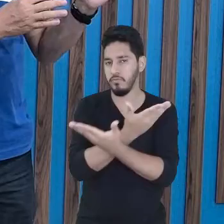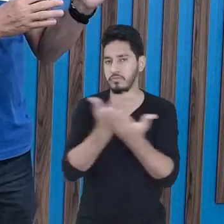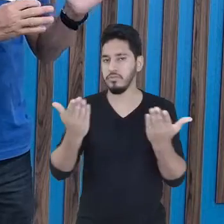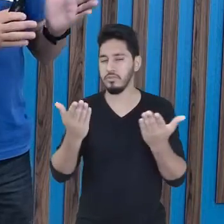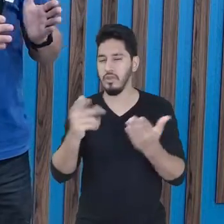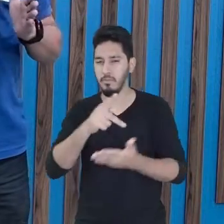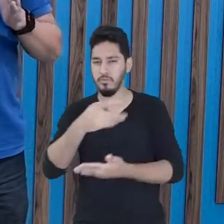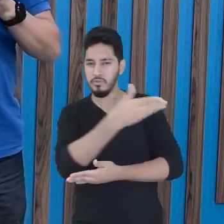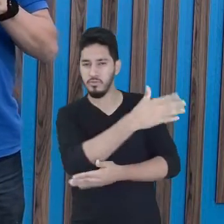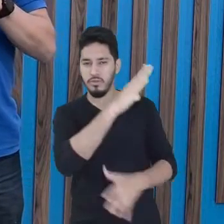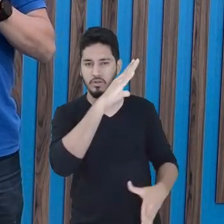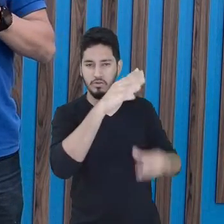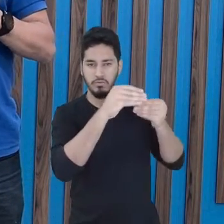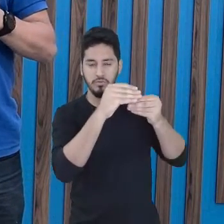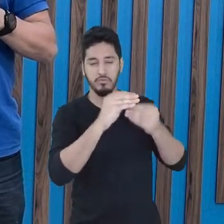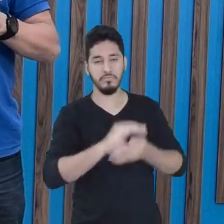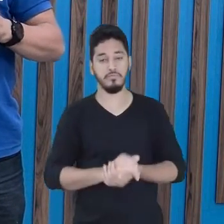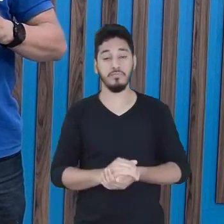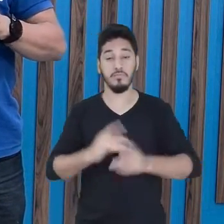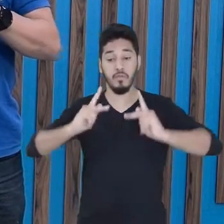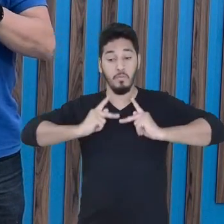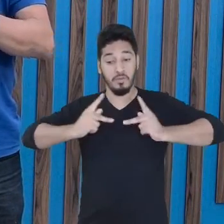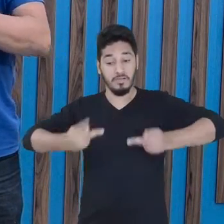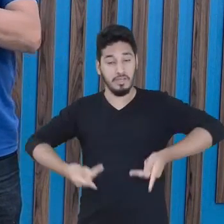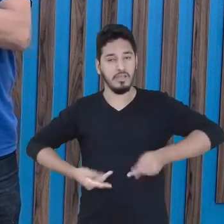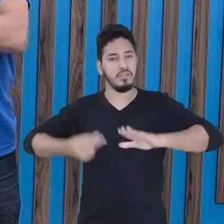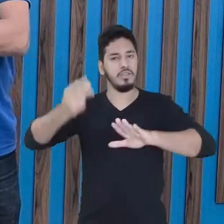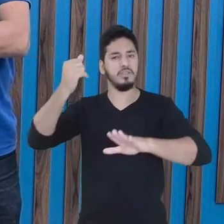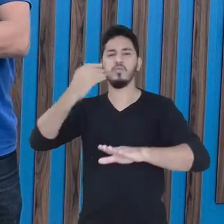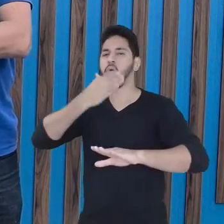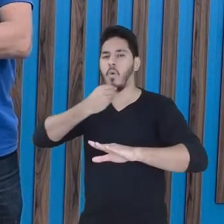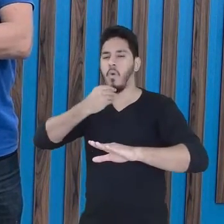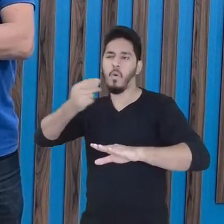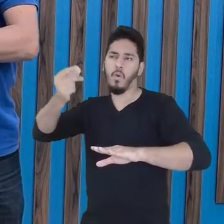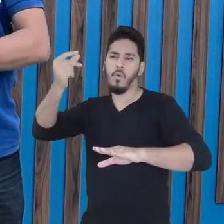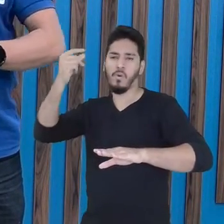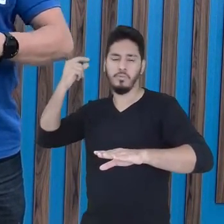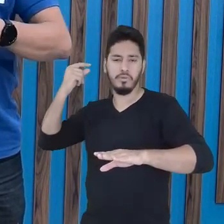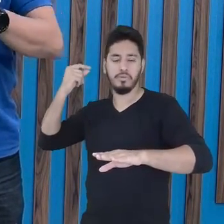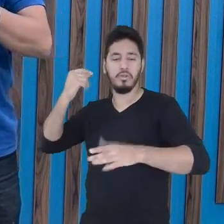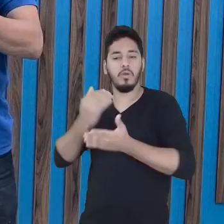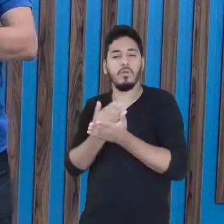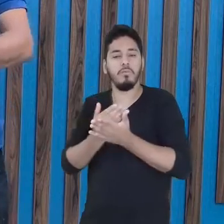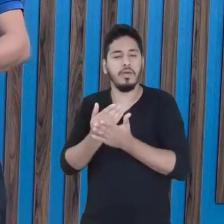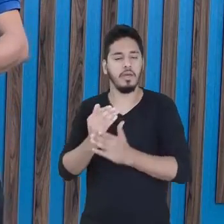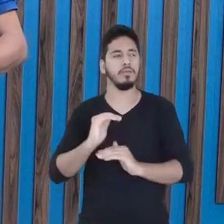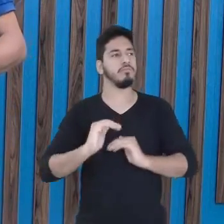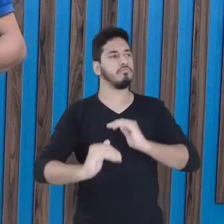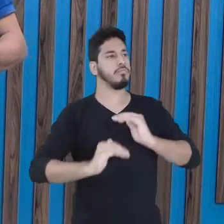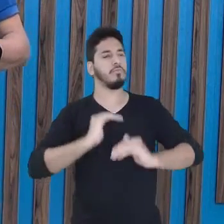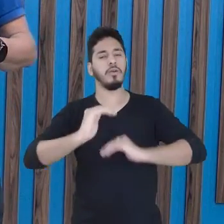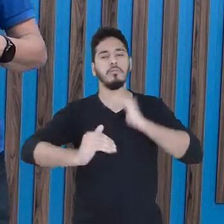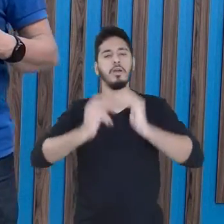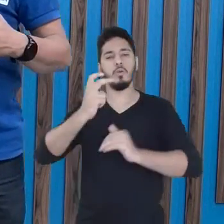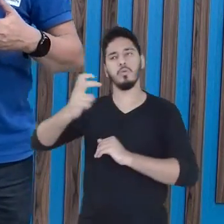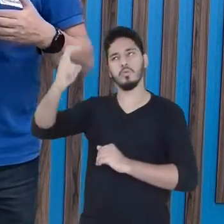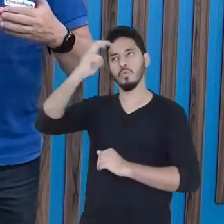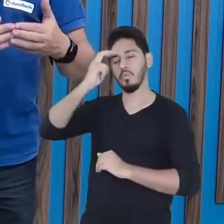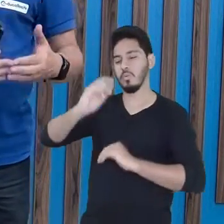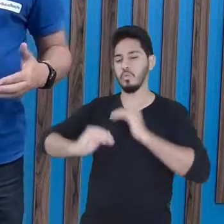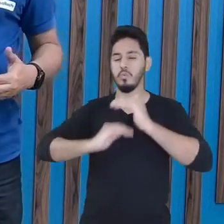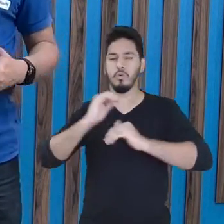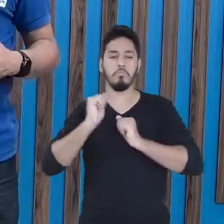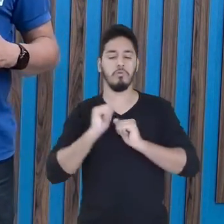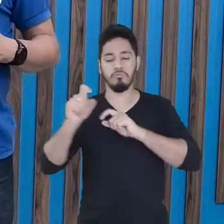complementou. A humanidade, desde que o homem é homem, que ele começa a desenvolver as culturas, né, seja